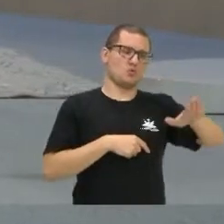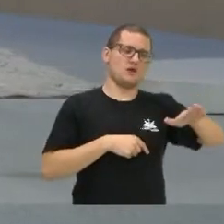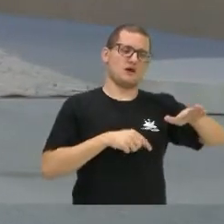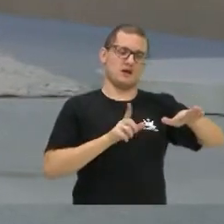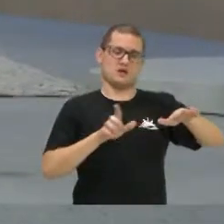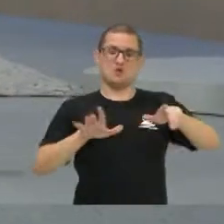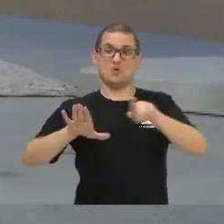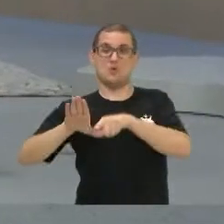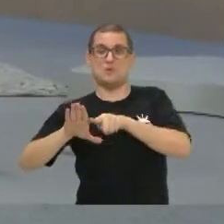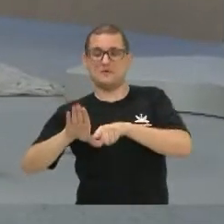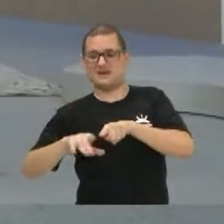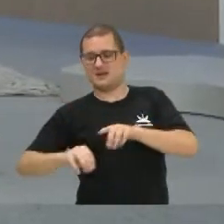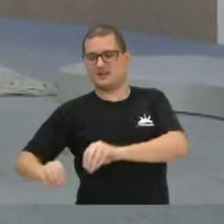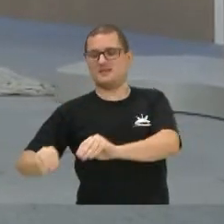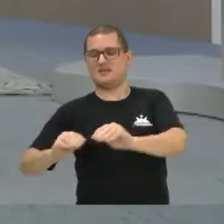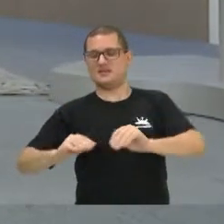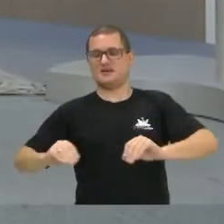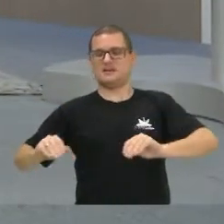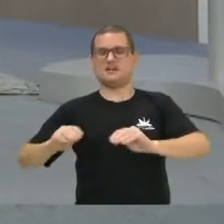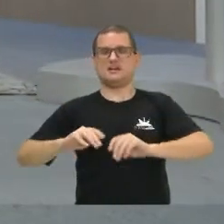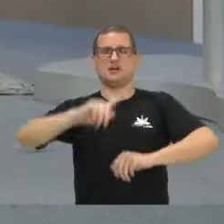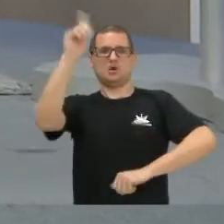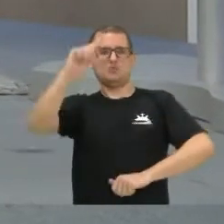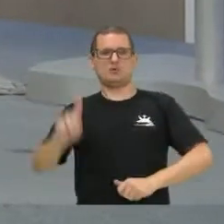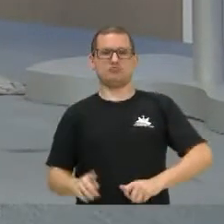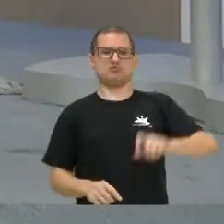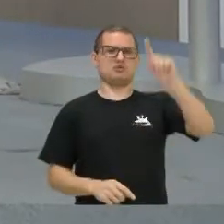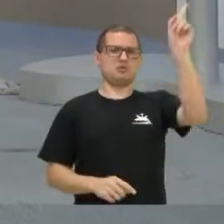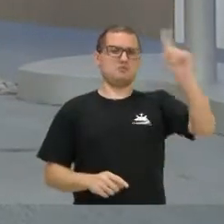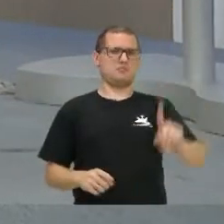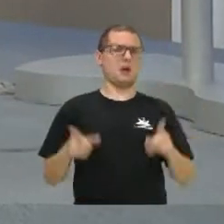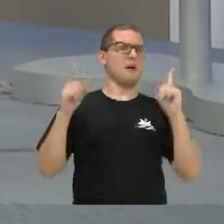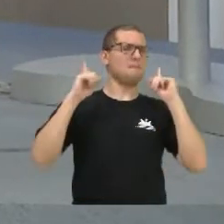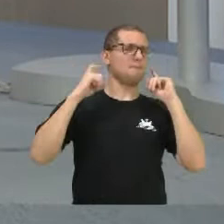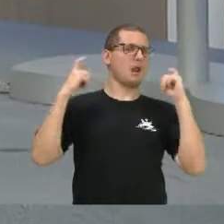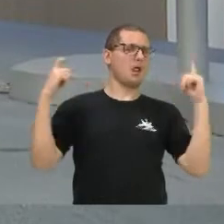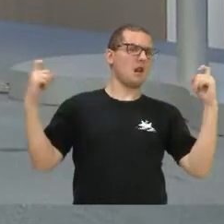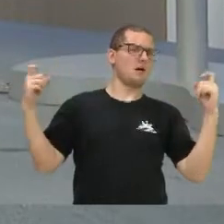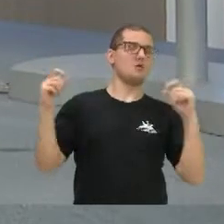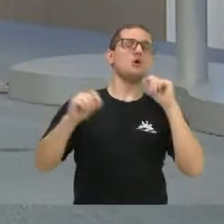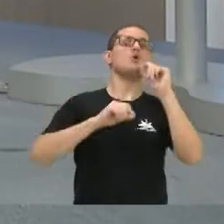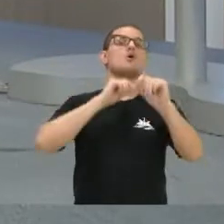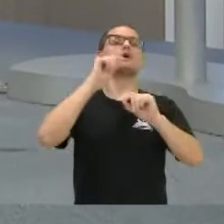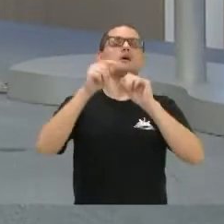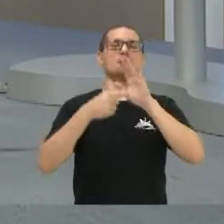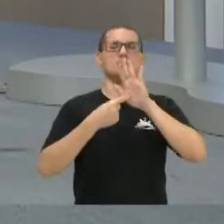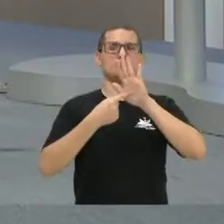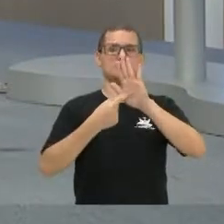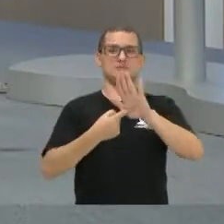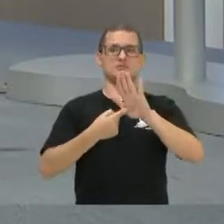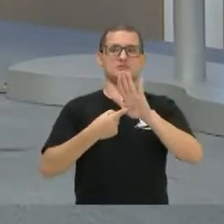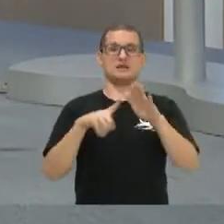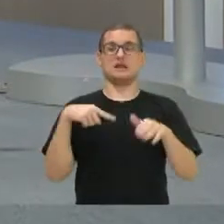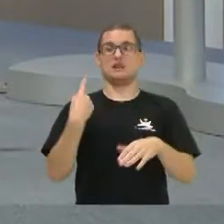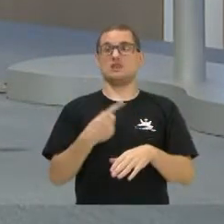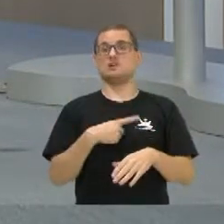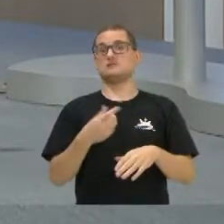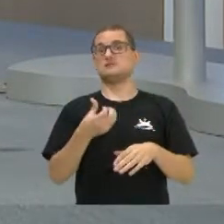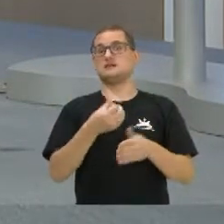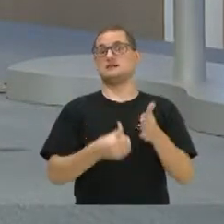os trovões q rebolaram para dizer nós estamos a sexta